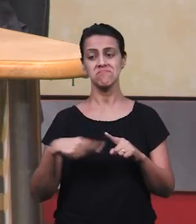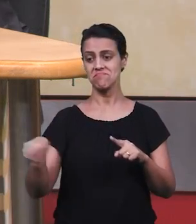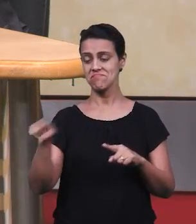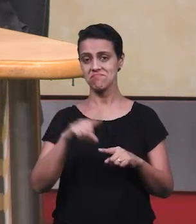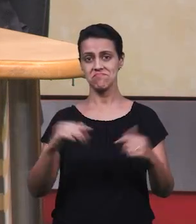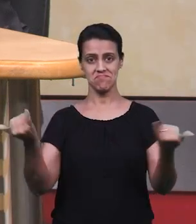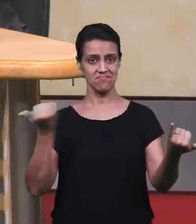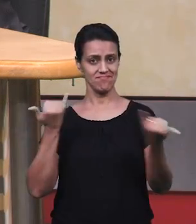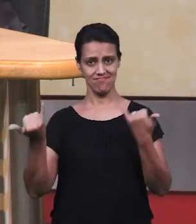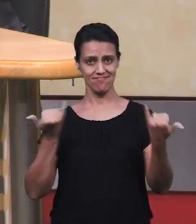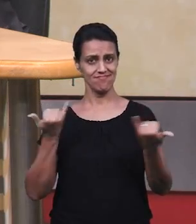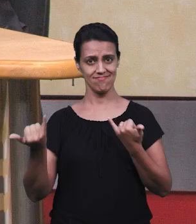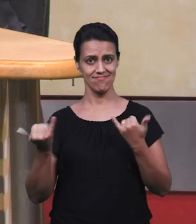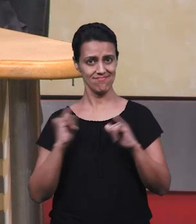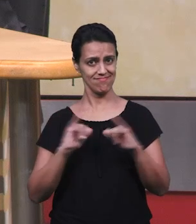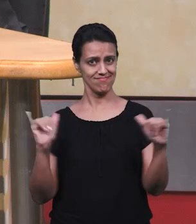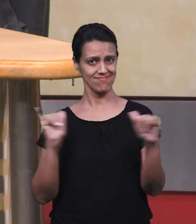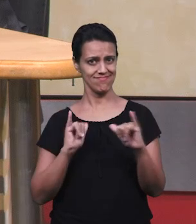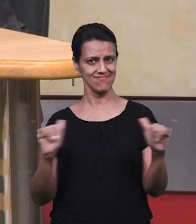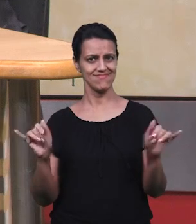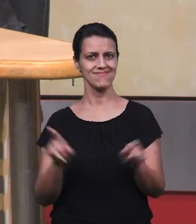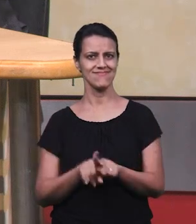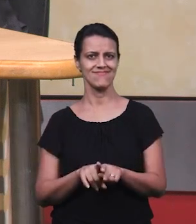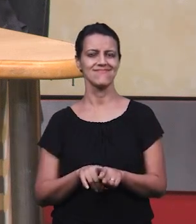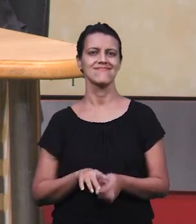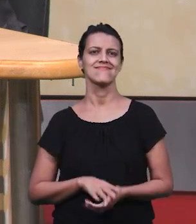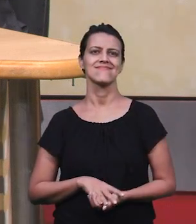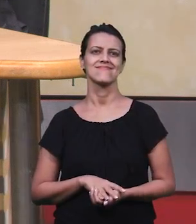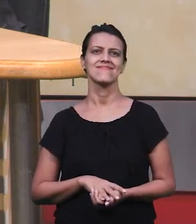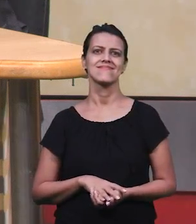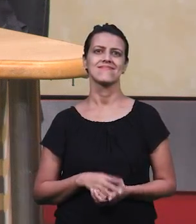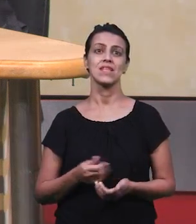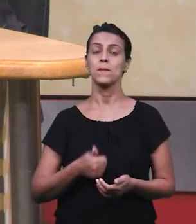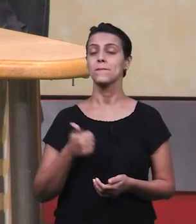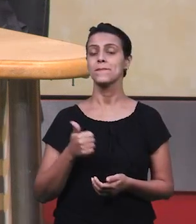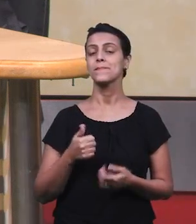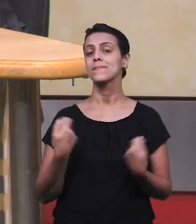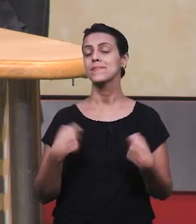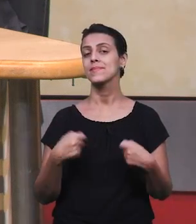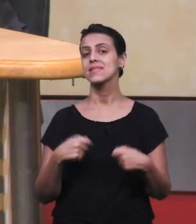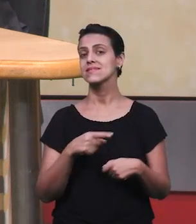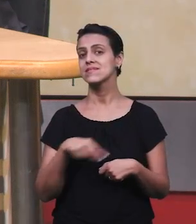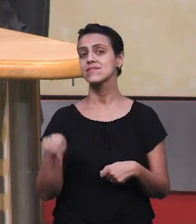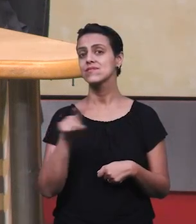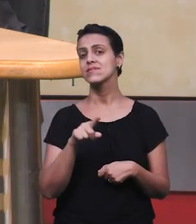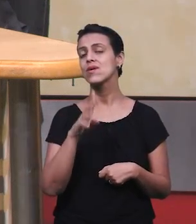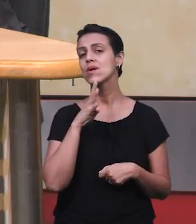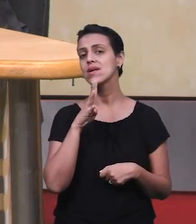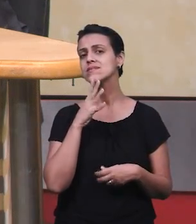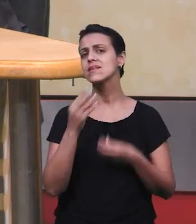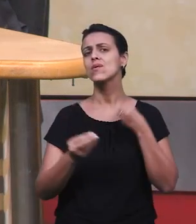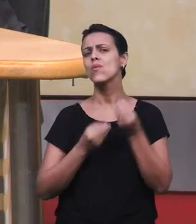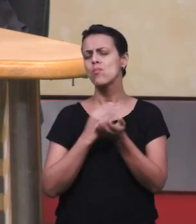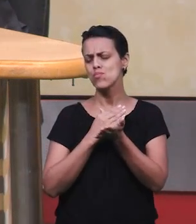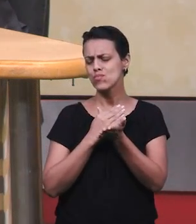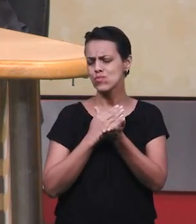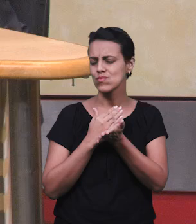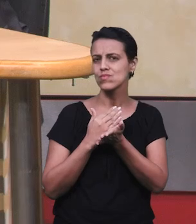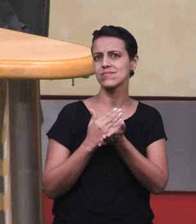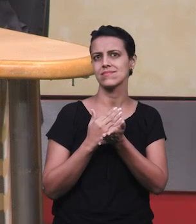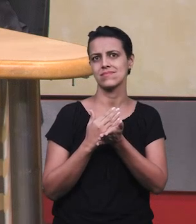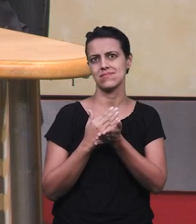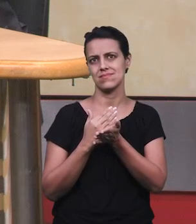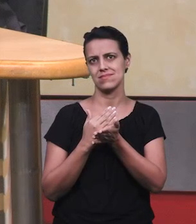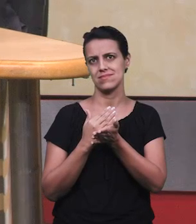essas informações. Então, primeiro, eu acho que é interessante os nossos irmãos saberem do início de tudo.